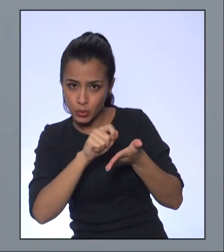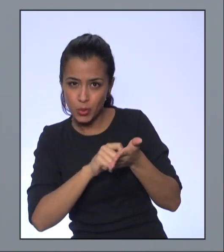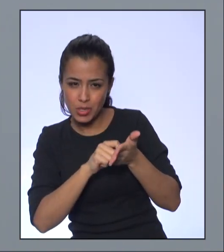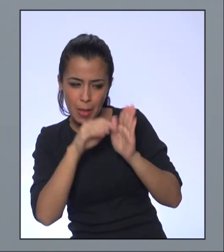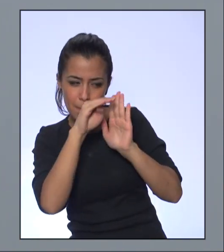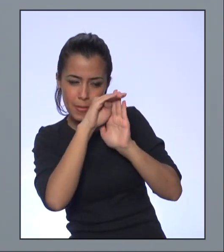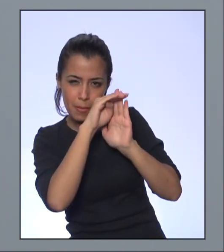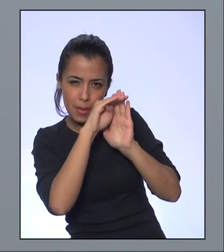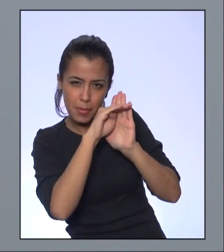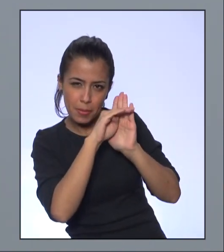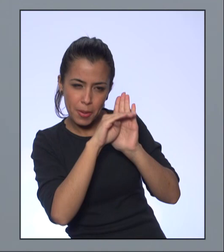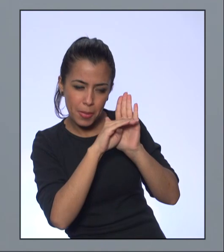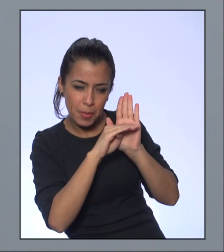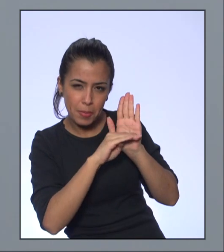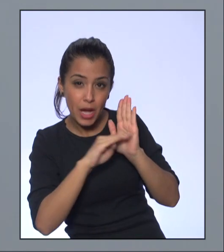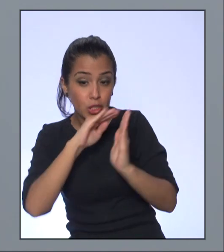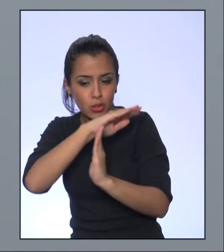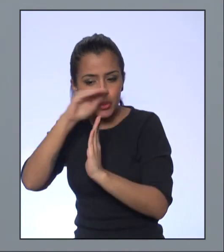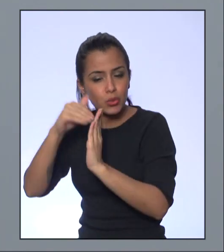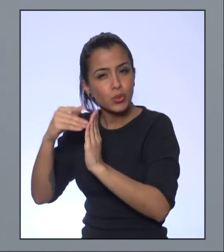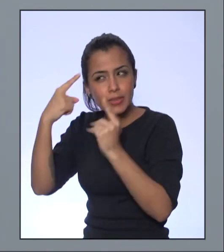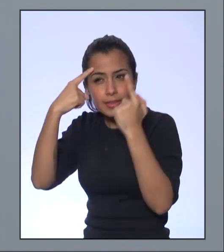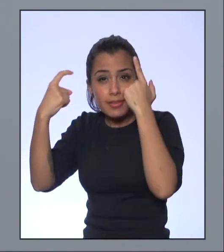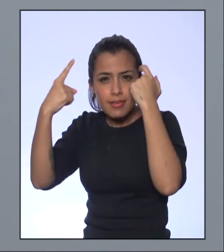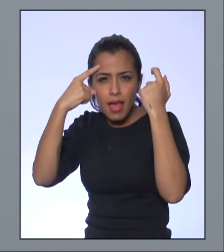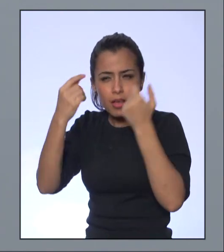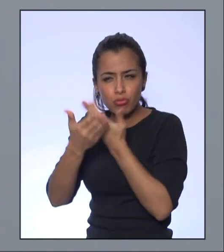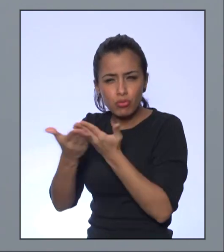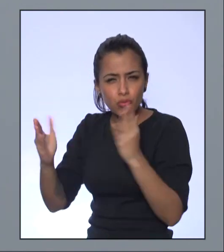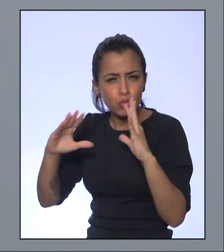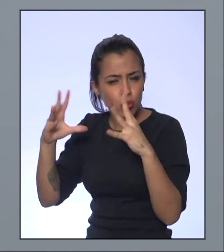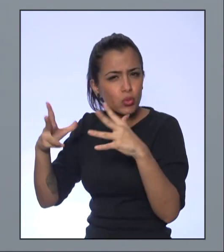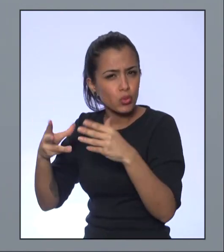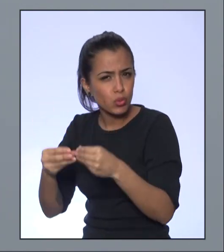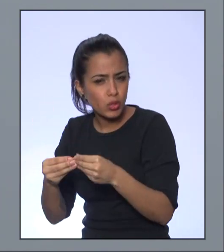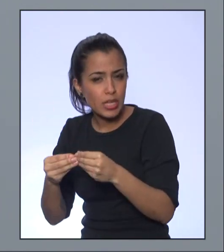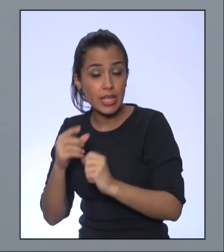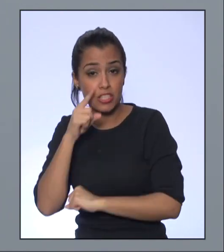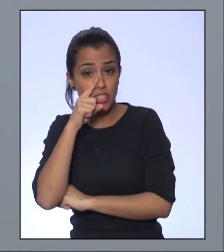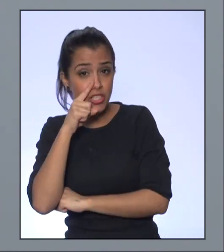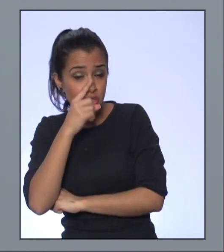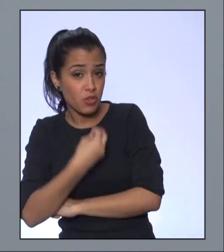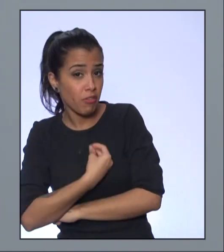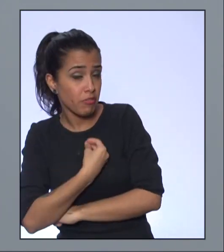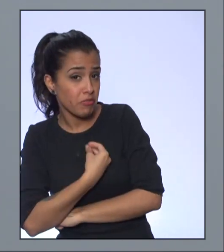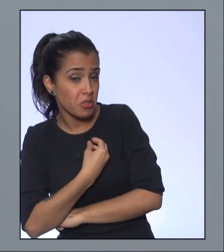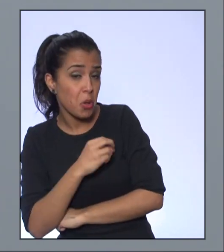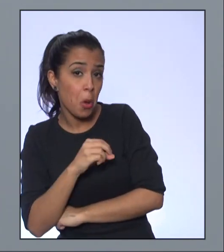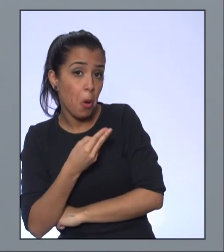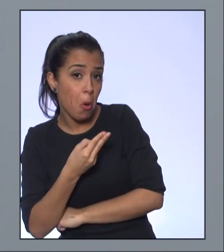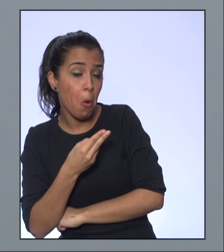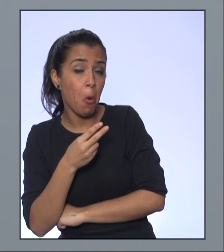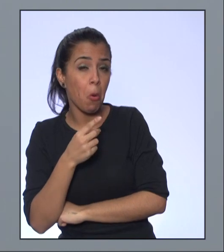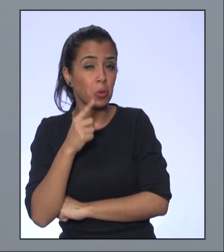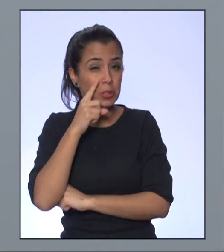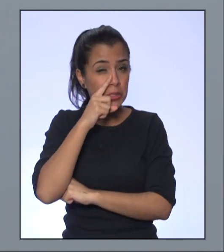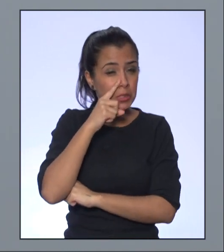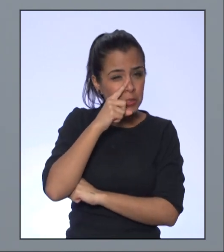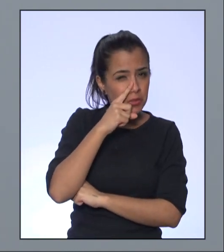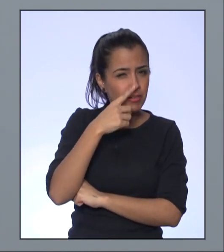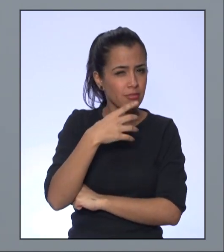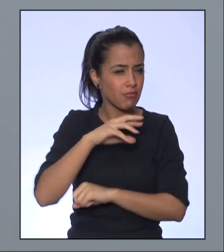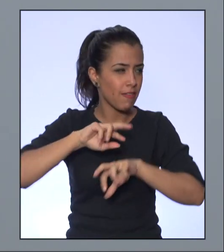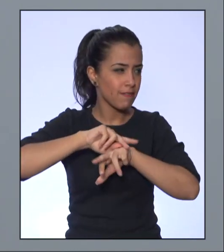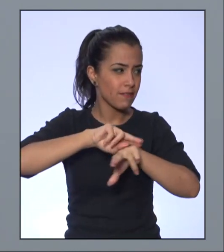Listar todas as ideias que aparecem sobre tanto os riscos vividos como os riscos sentidos,